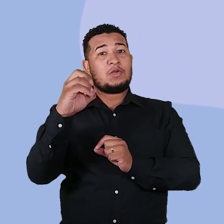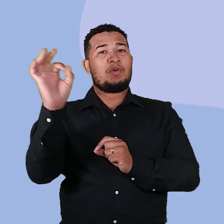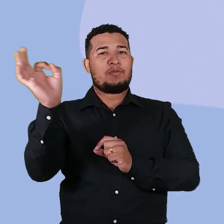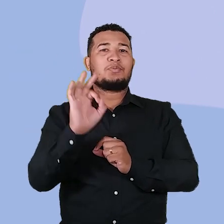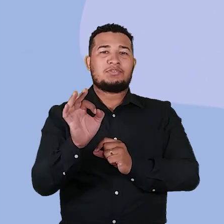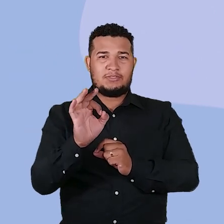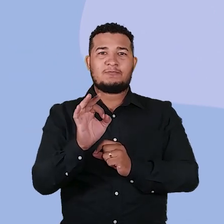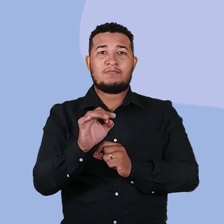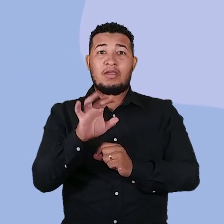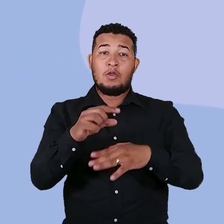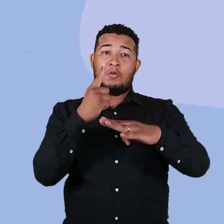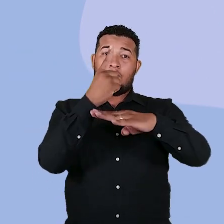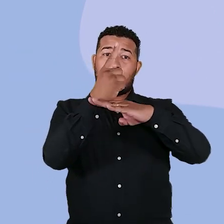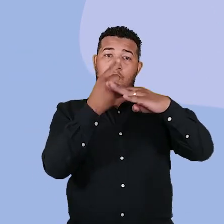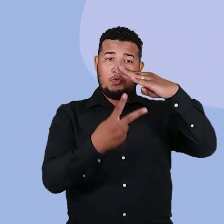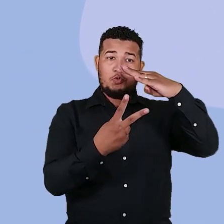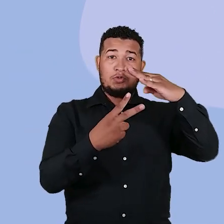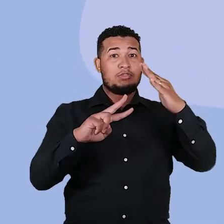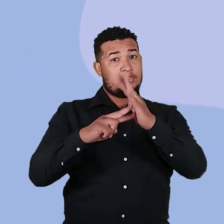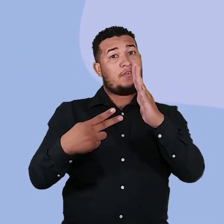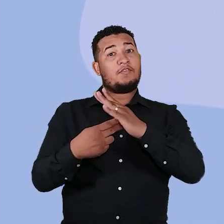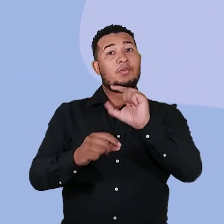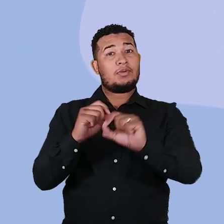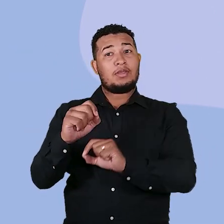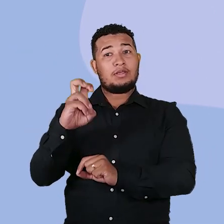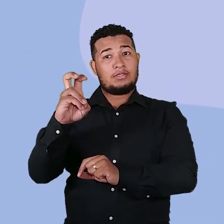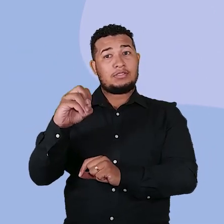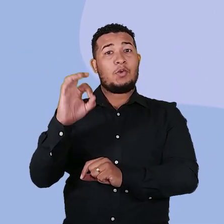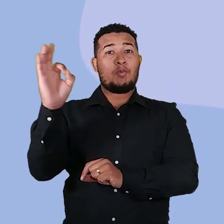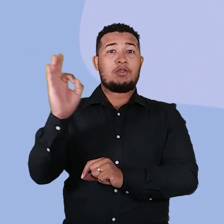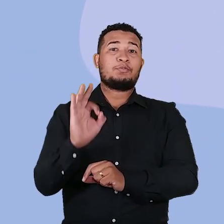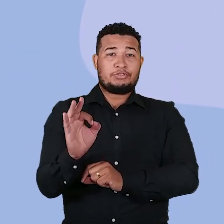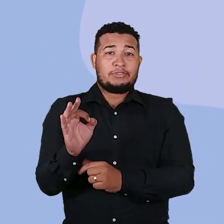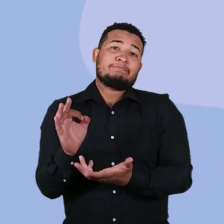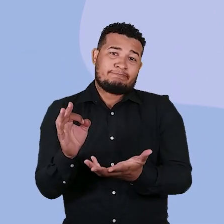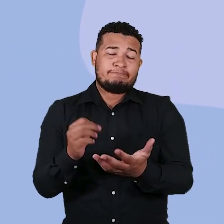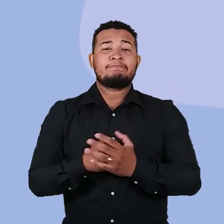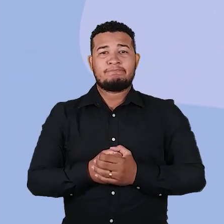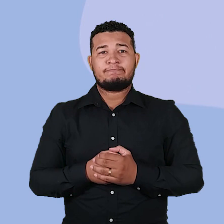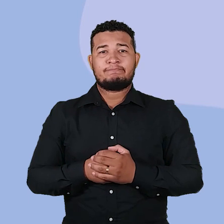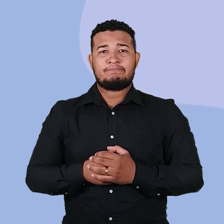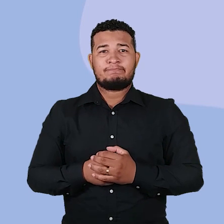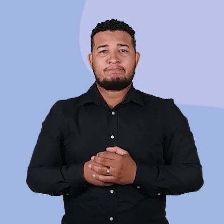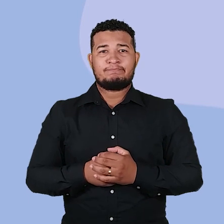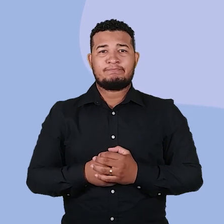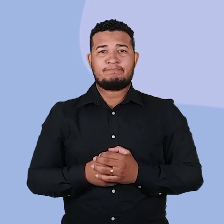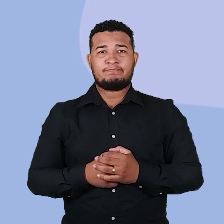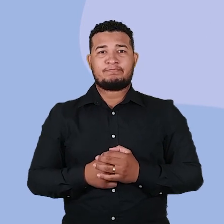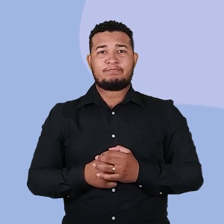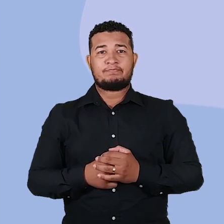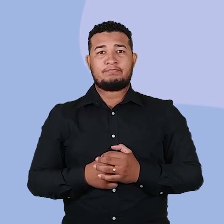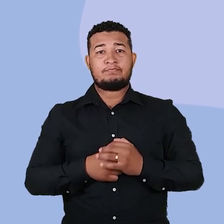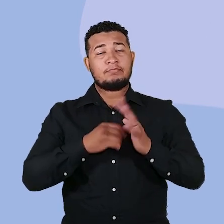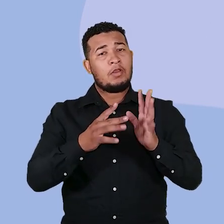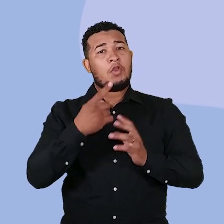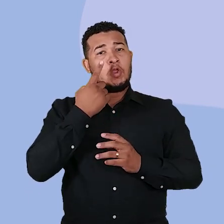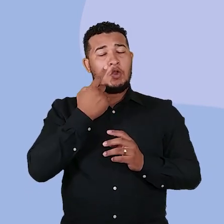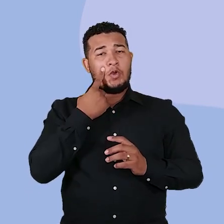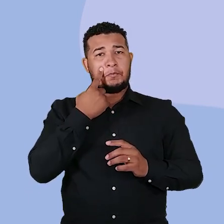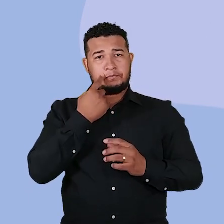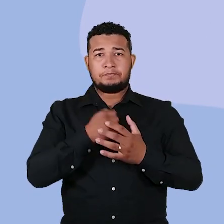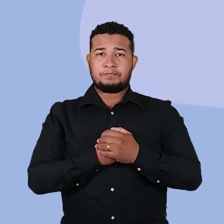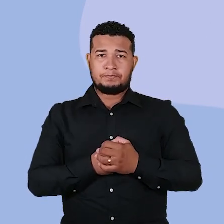a chance um para dois é a mesma chance de cinquenta por cento tudo bem aí